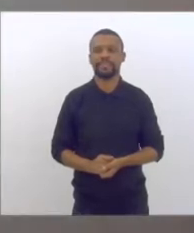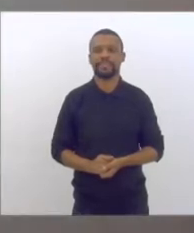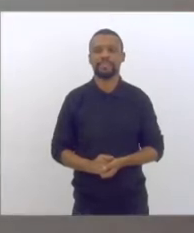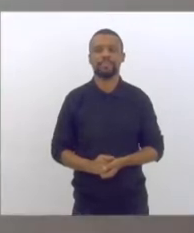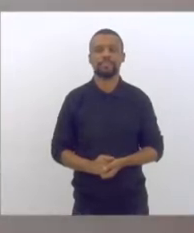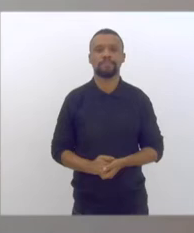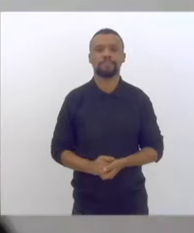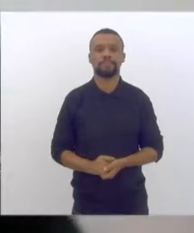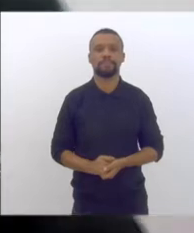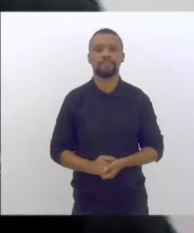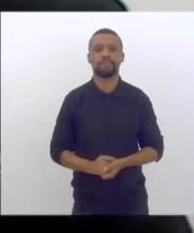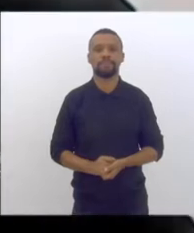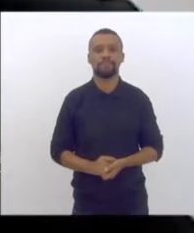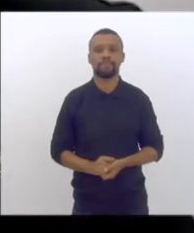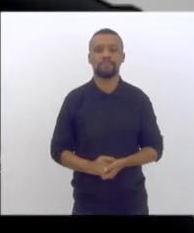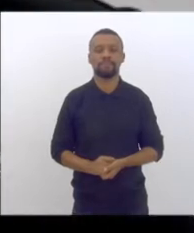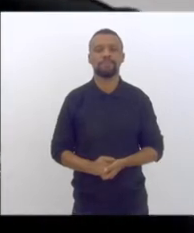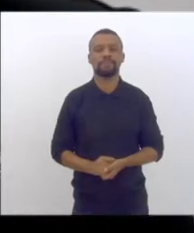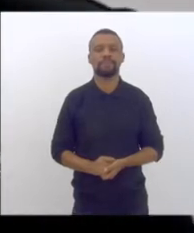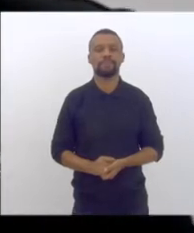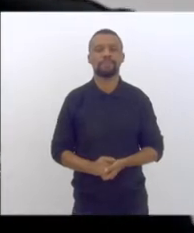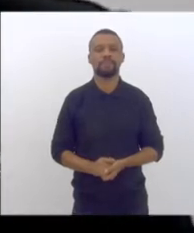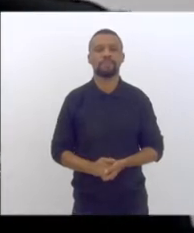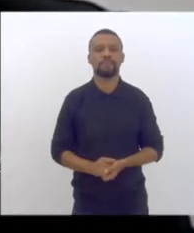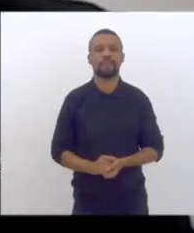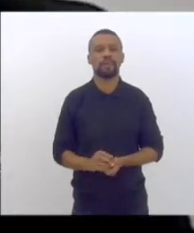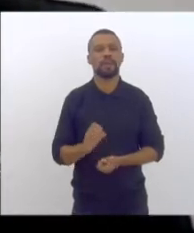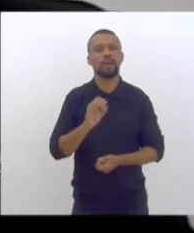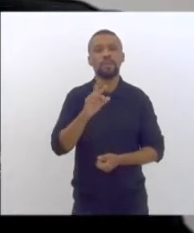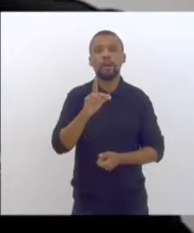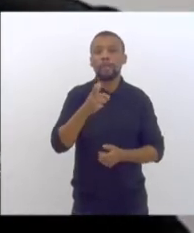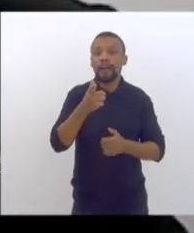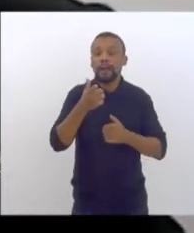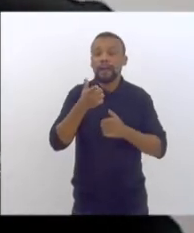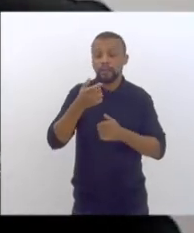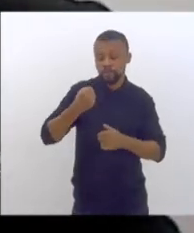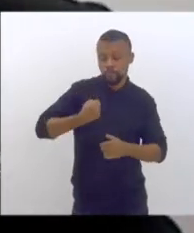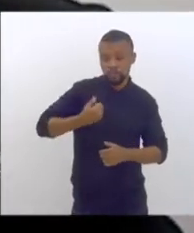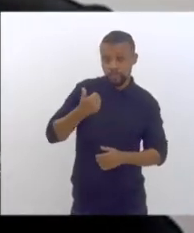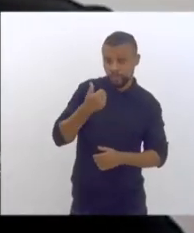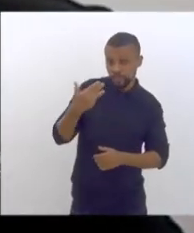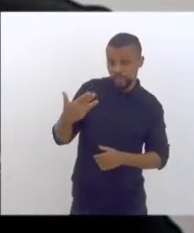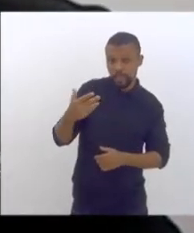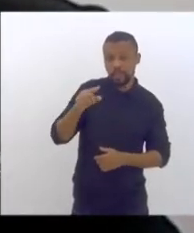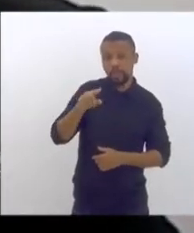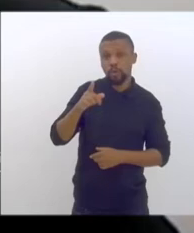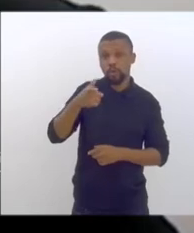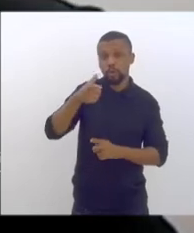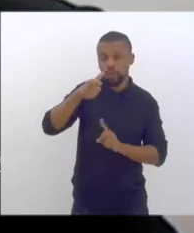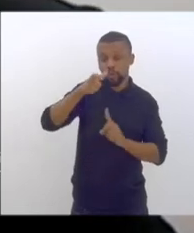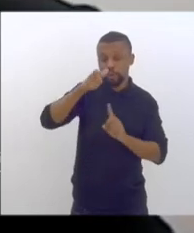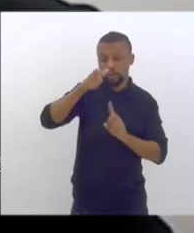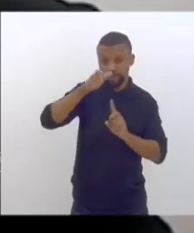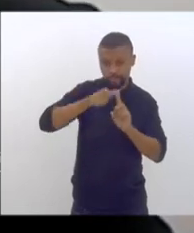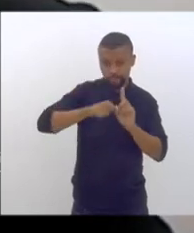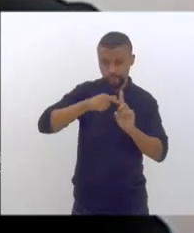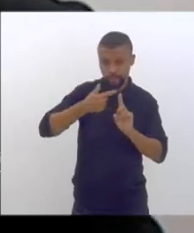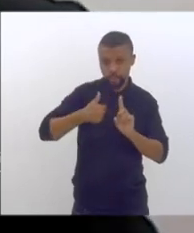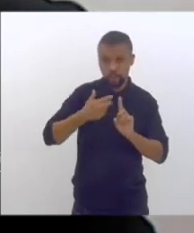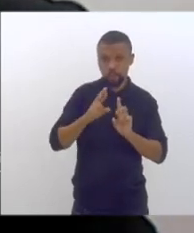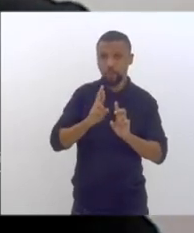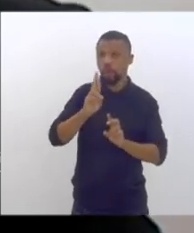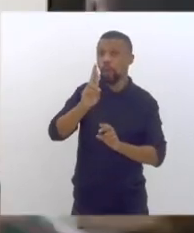é só para para reprisar o treze aí que eu fico como relator do vencido da